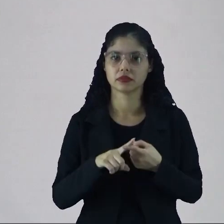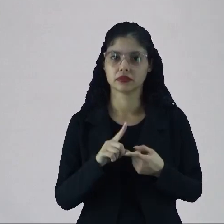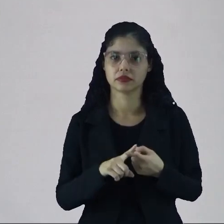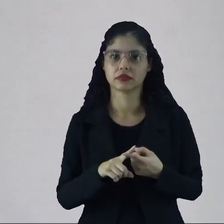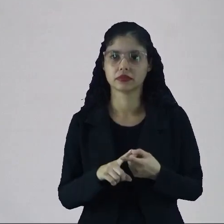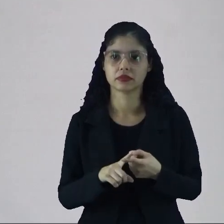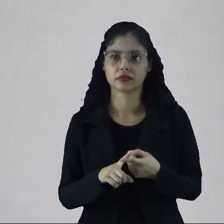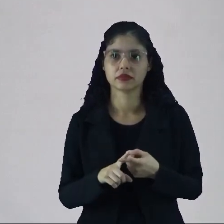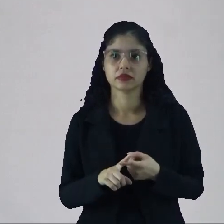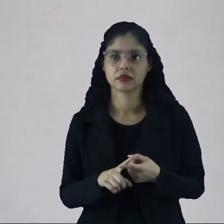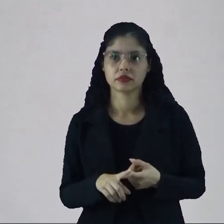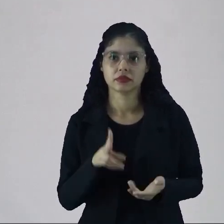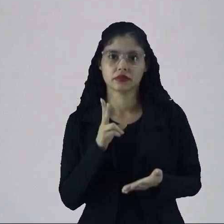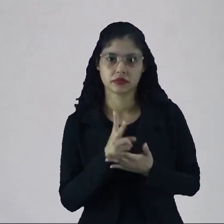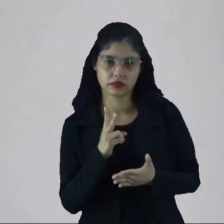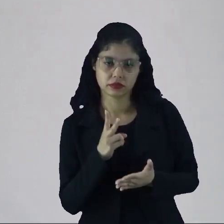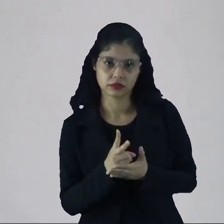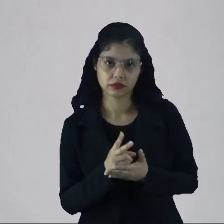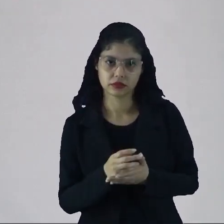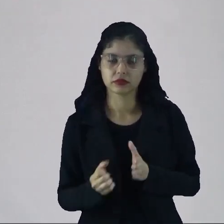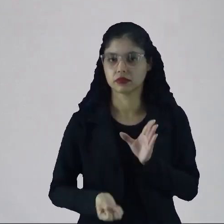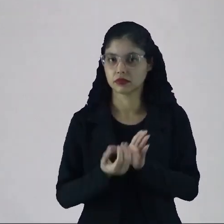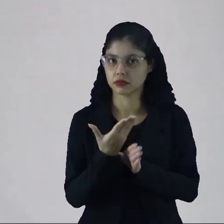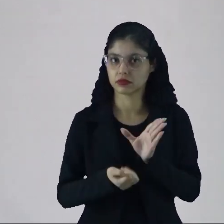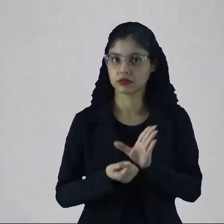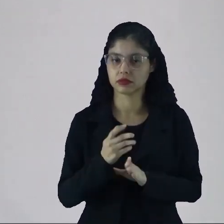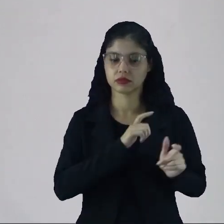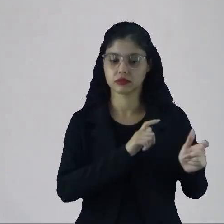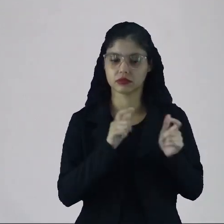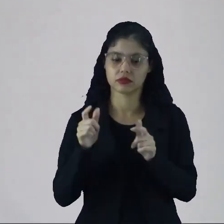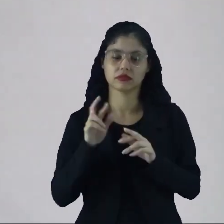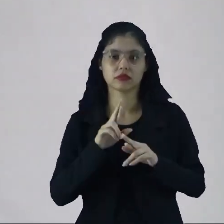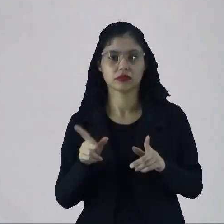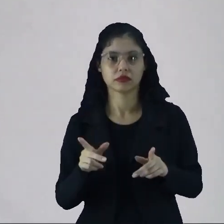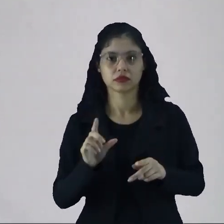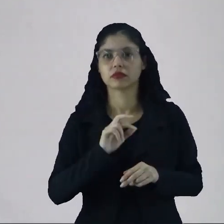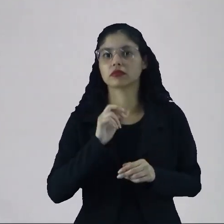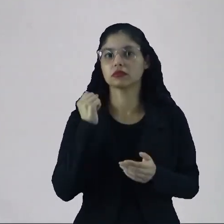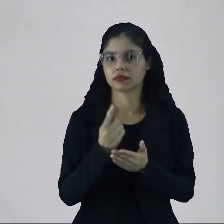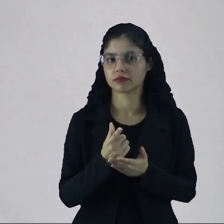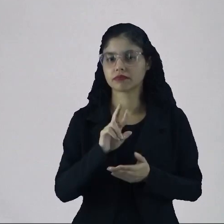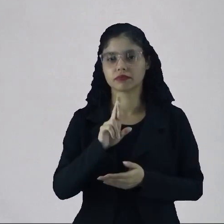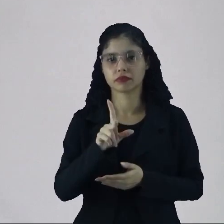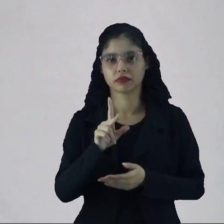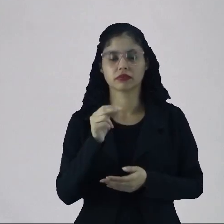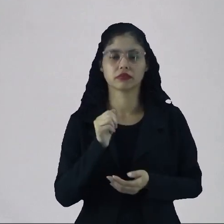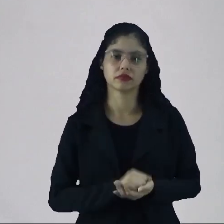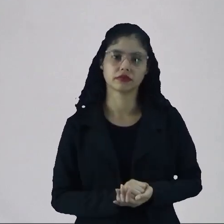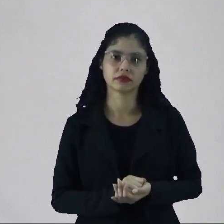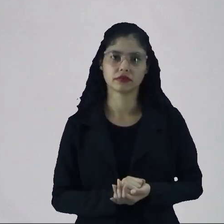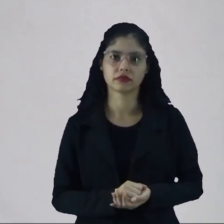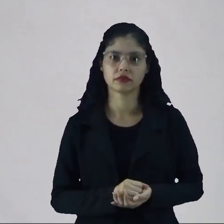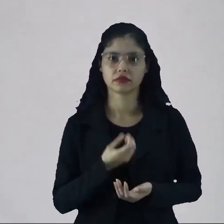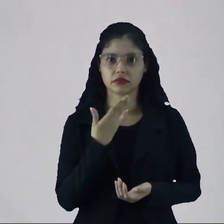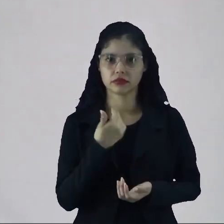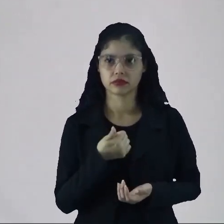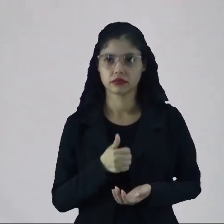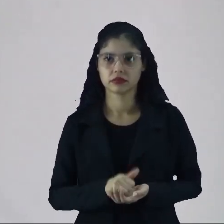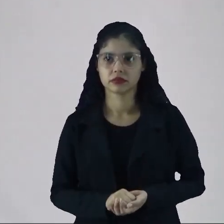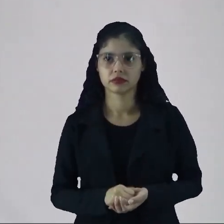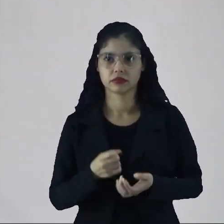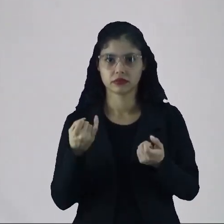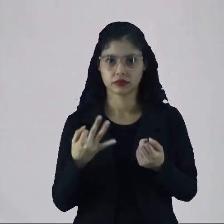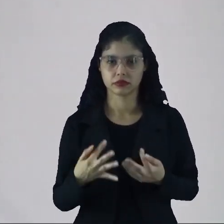fica o mesmo conteúdo em lugares diferentes com preço diferente. Tudo bem?